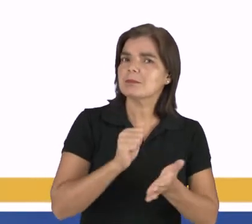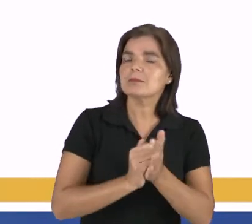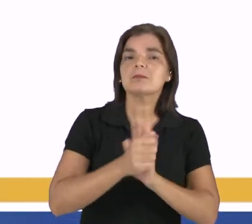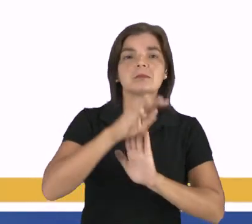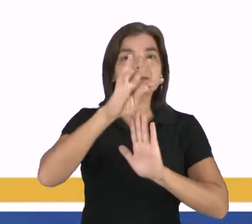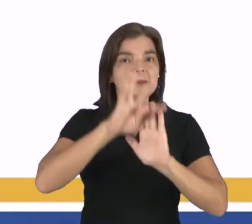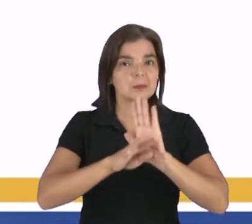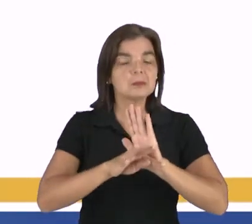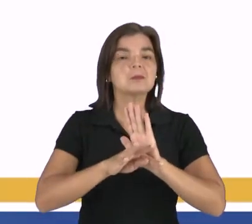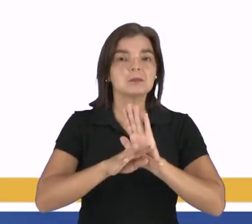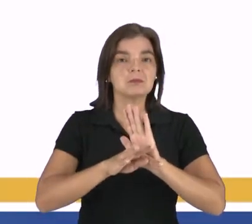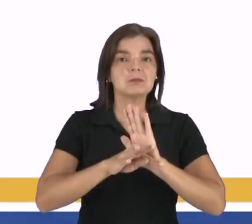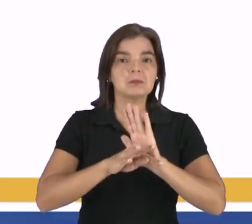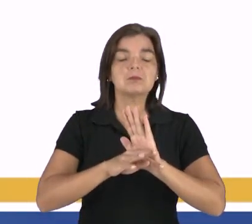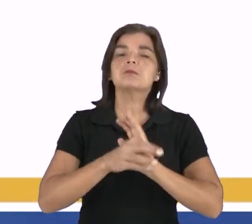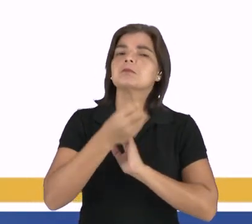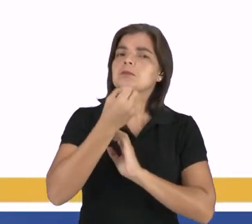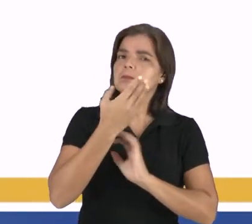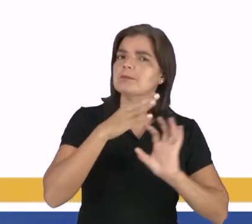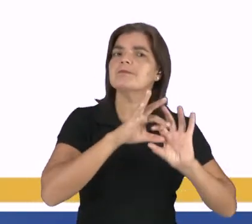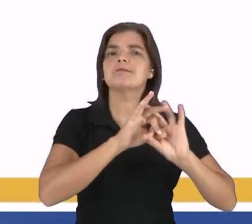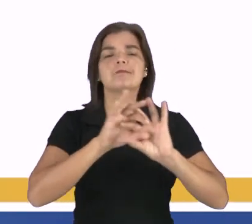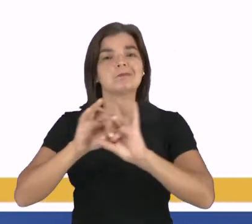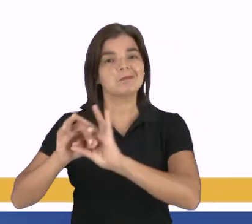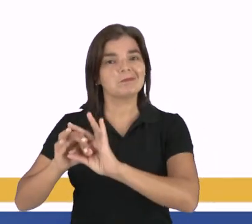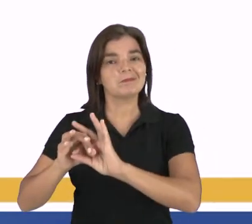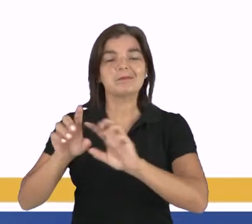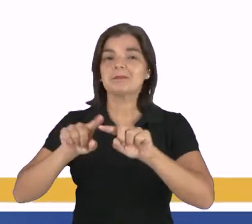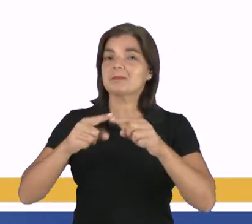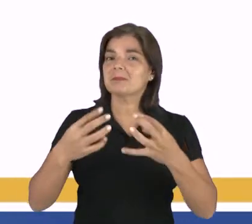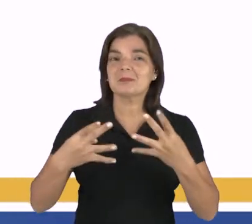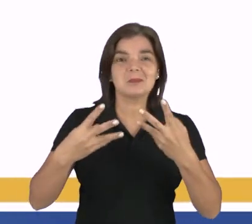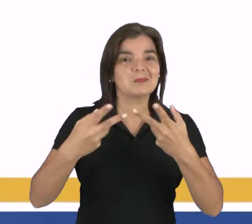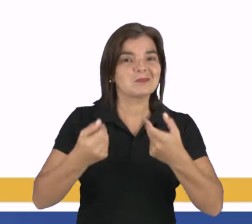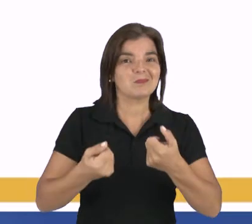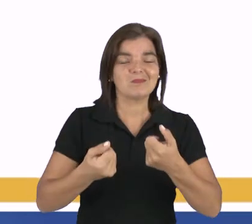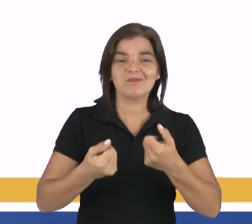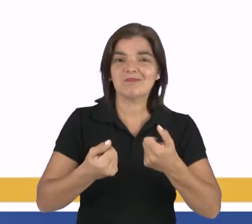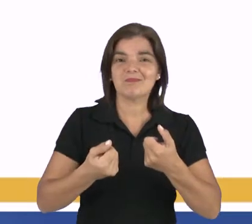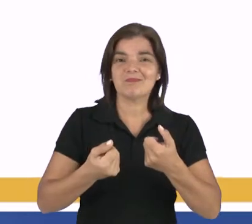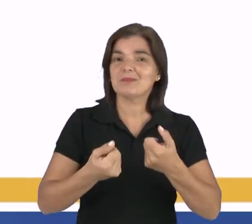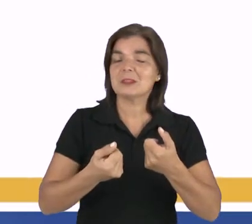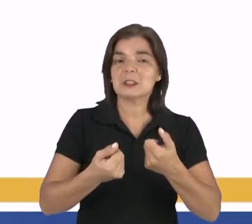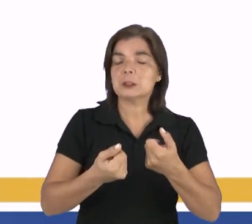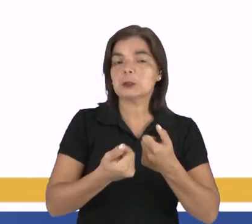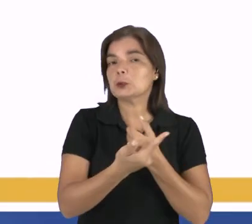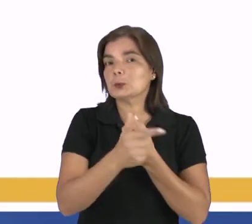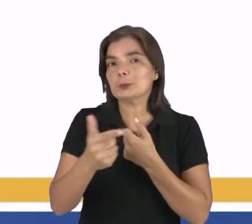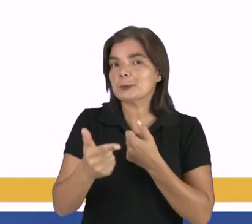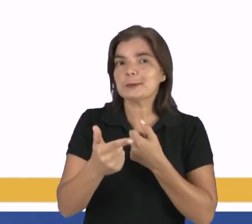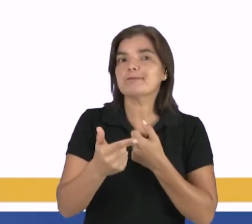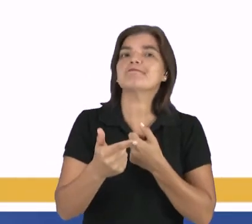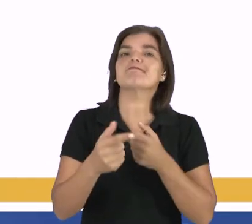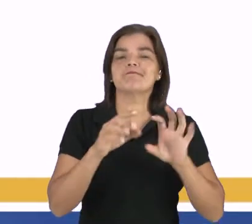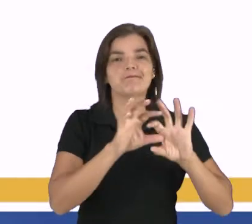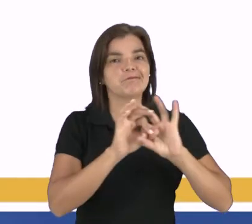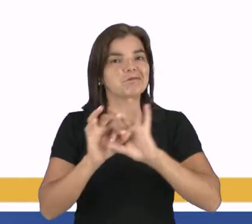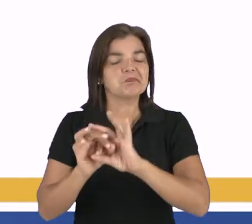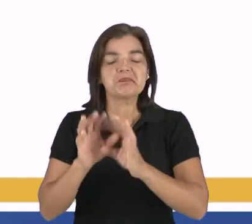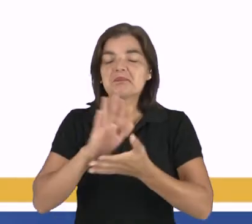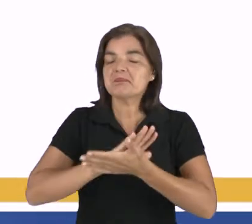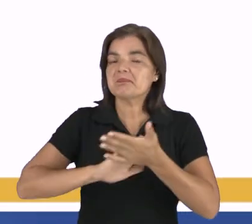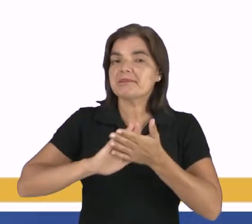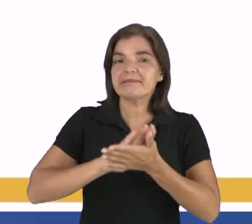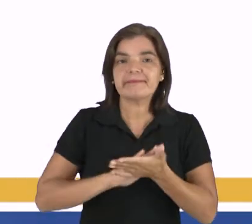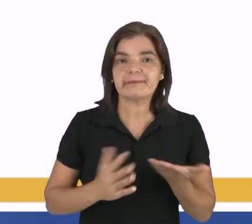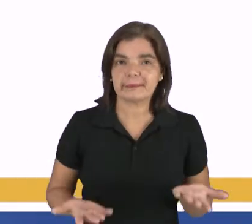um texto bem coeso, mas totalmente incoerente, ou seja, sem